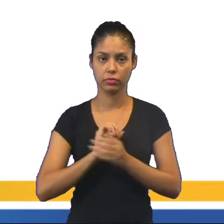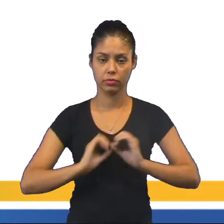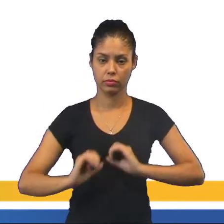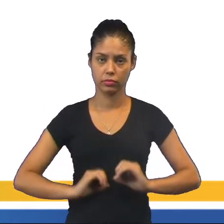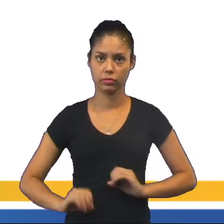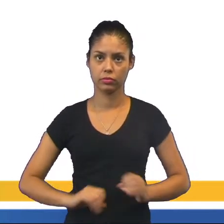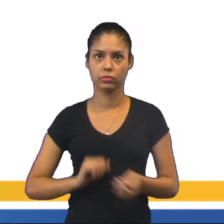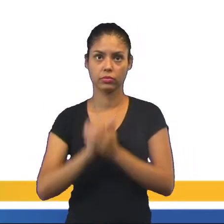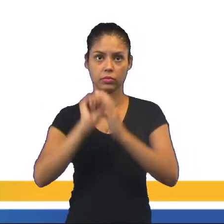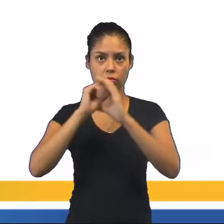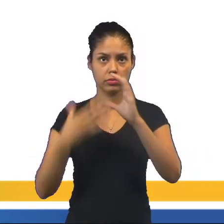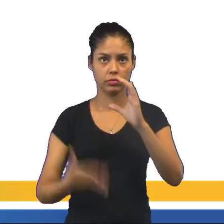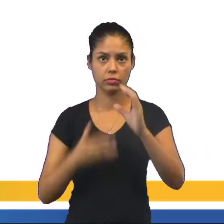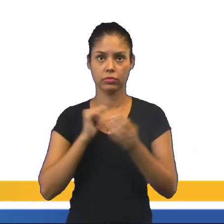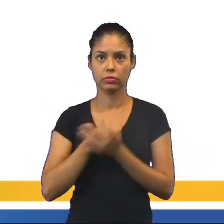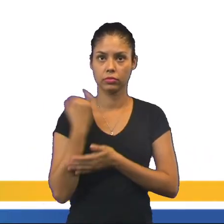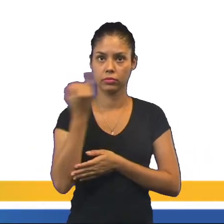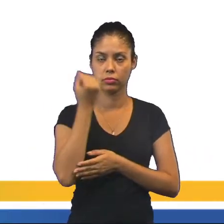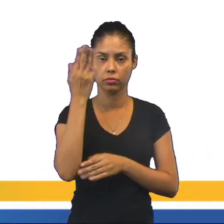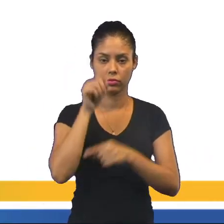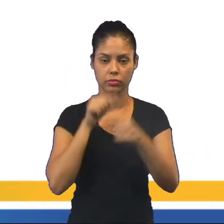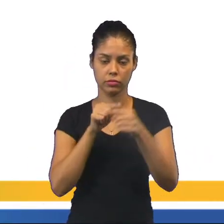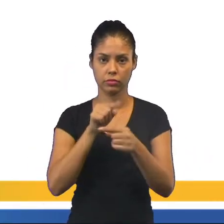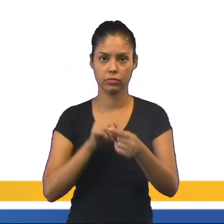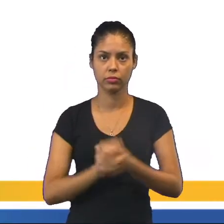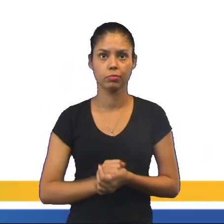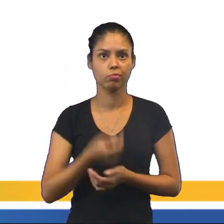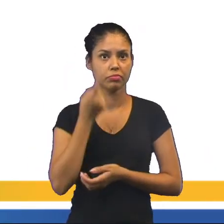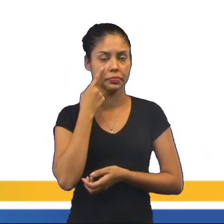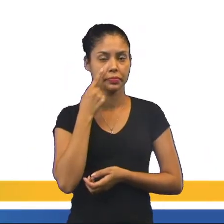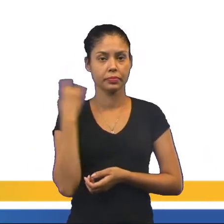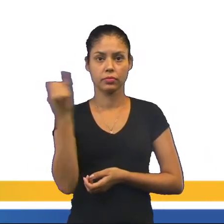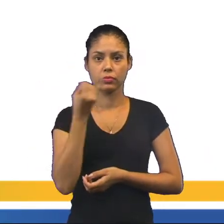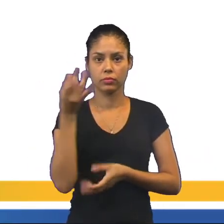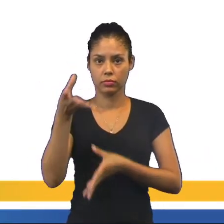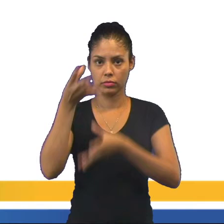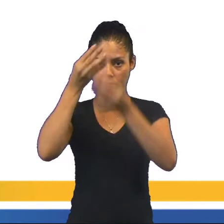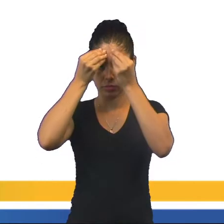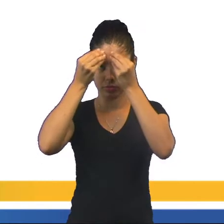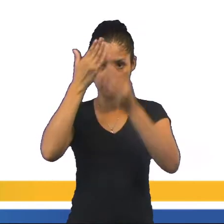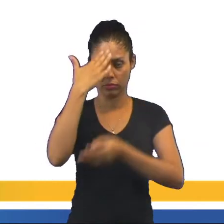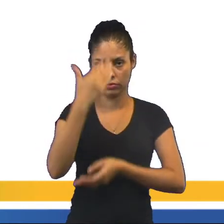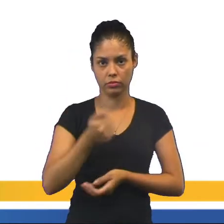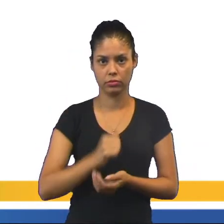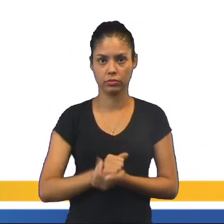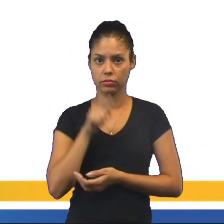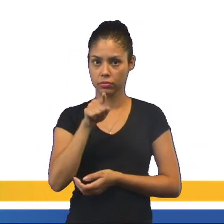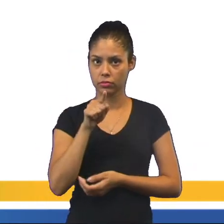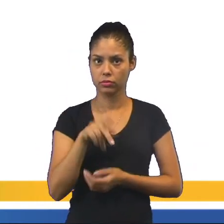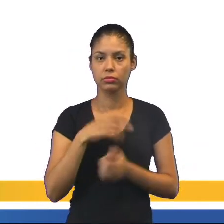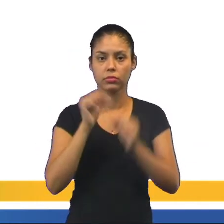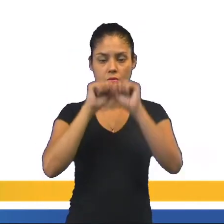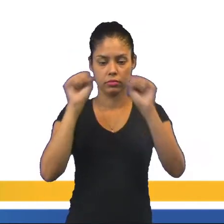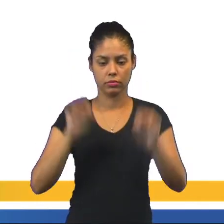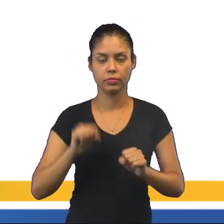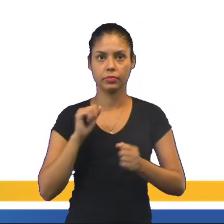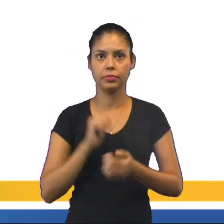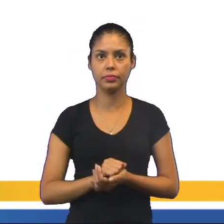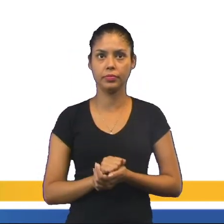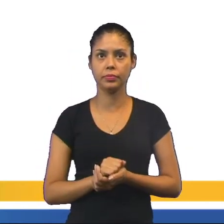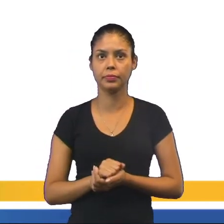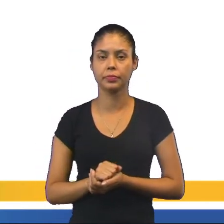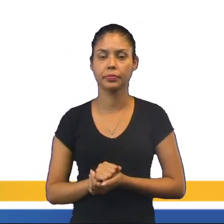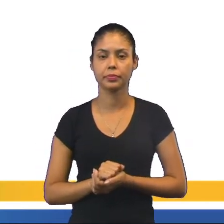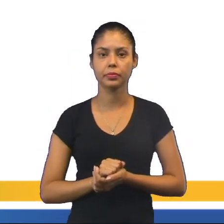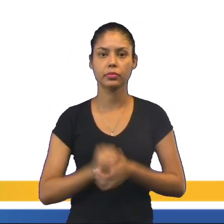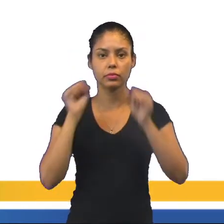órgãos, suas características principais e sua divisão. O que é importante, afinal, a gente saber a respeito desse sistema? Que o